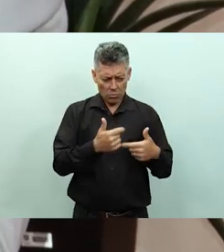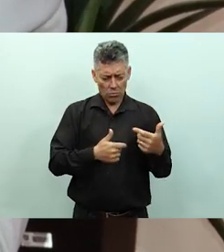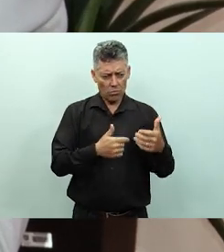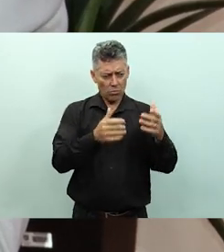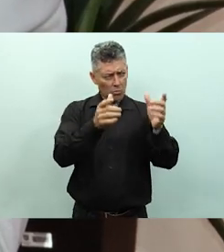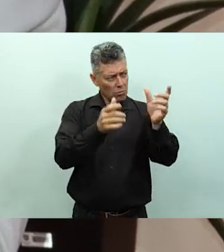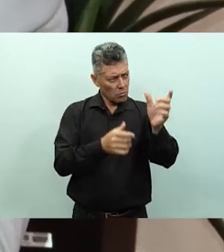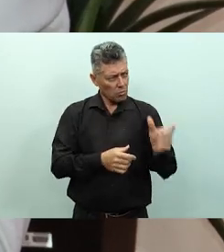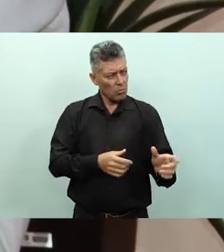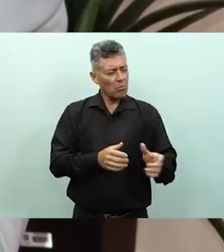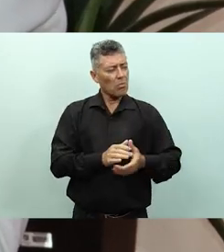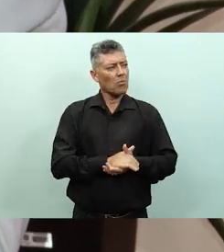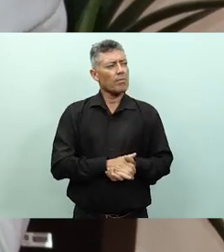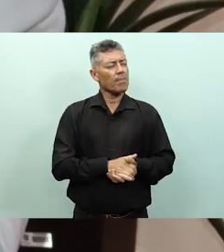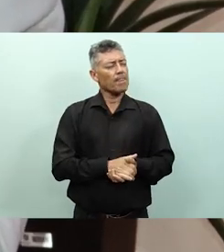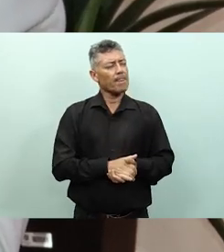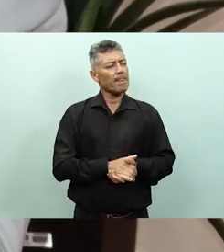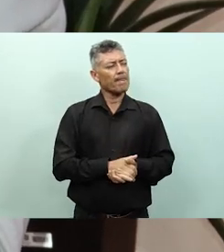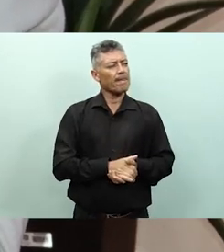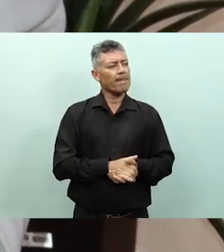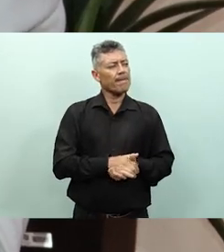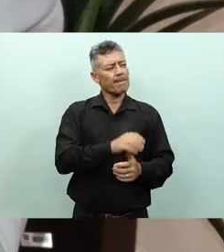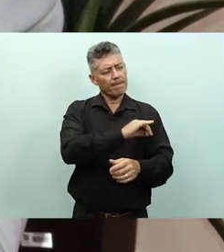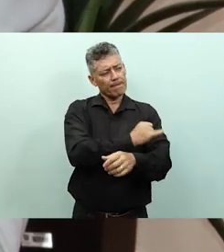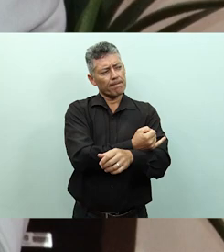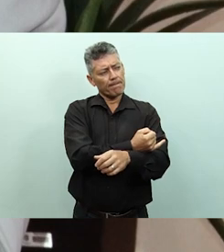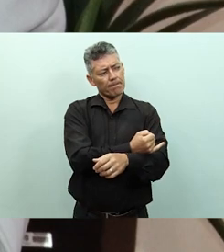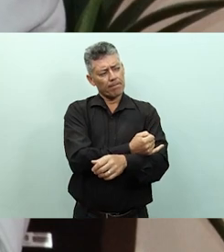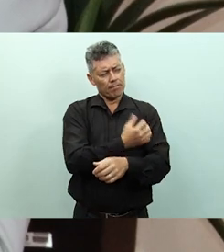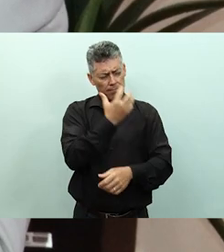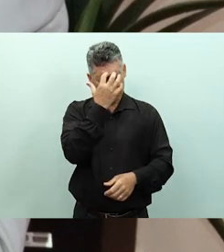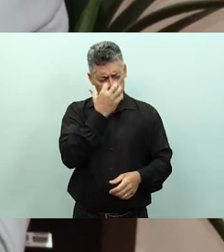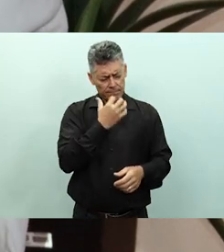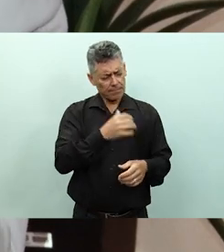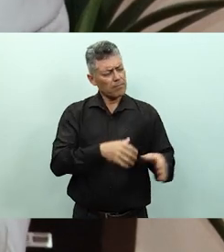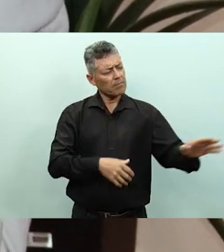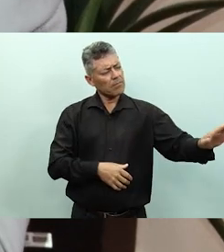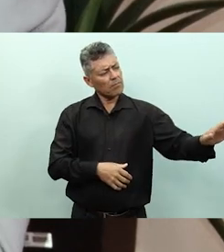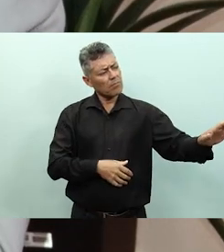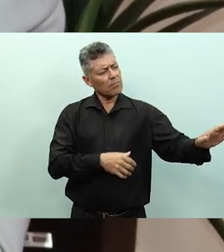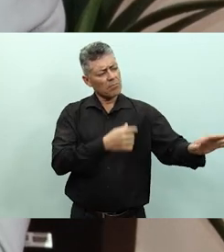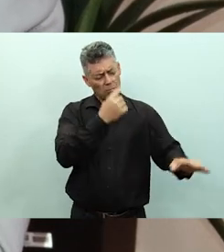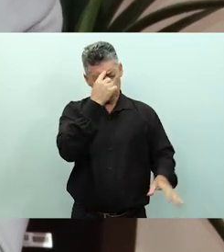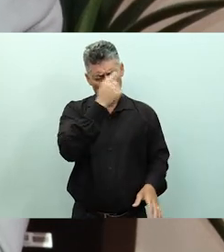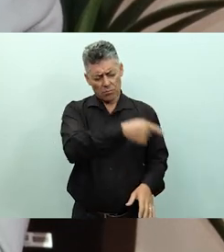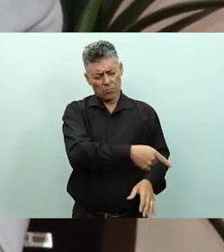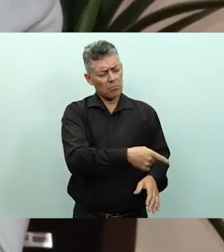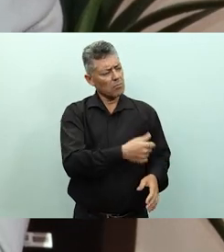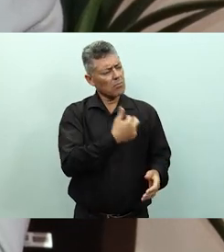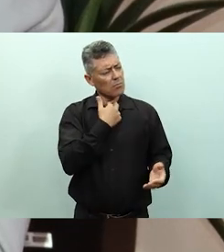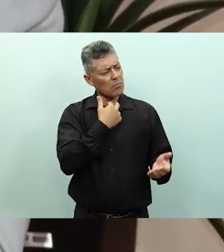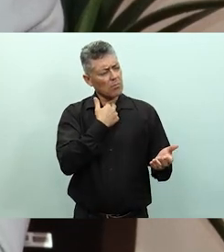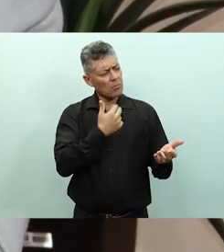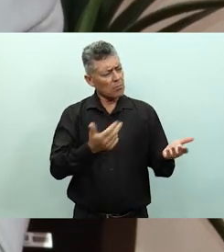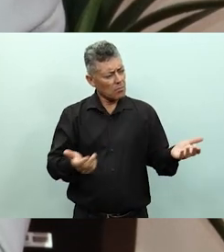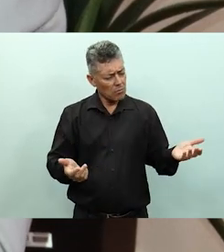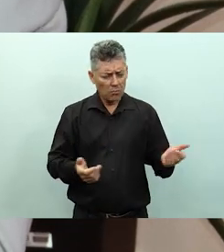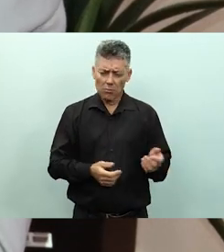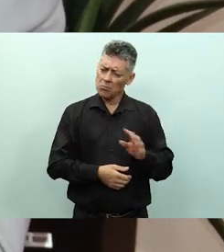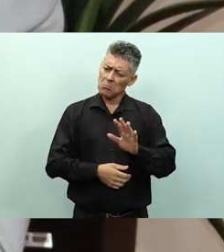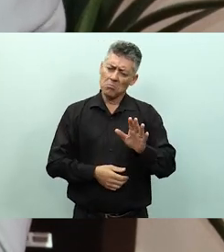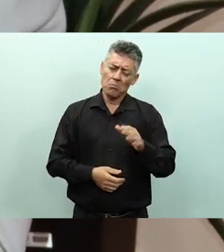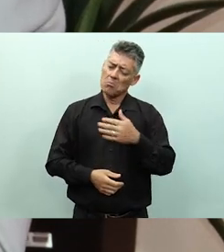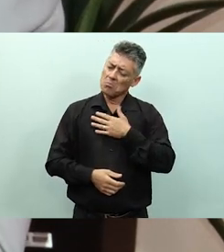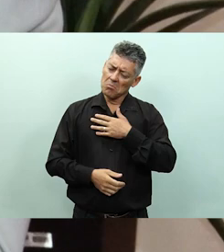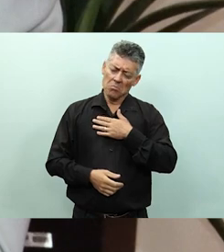trabalhadores. É, já os passarinhos fez uma grosseria. Disse, lá você não manda na sua mulher, não? Ela disse, ninguém